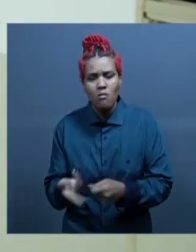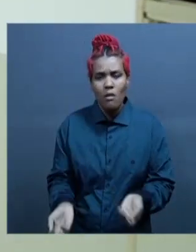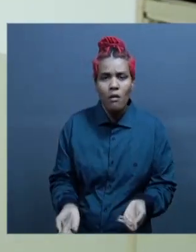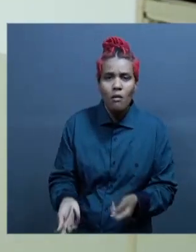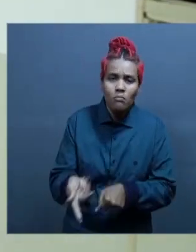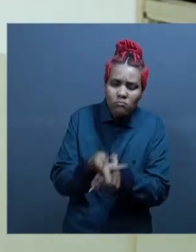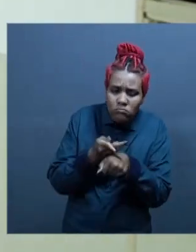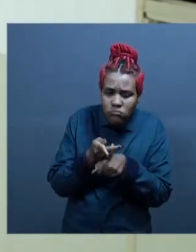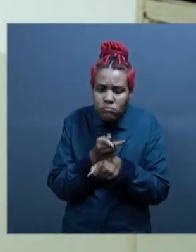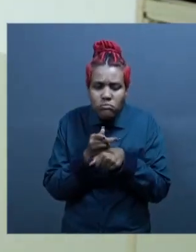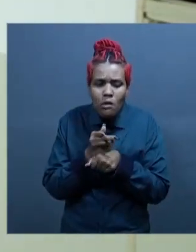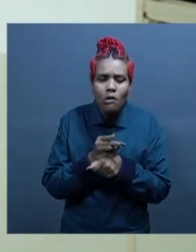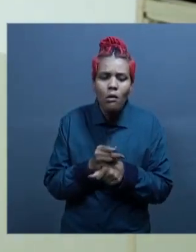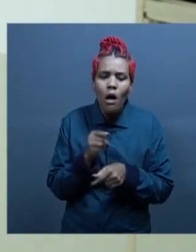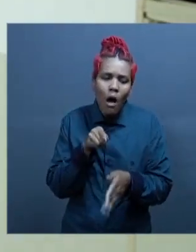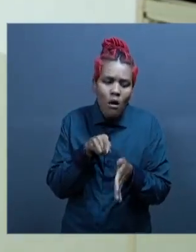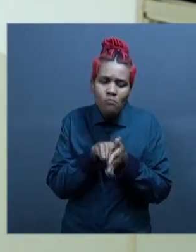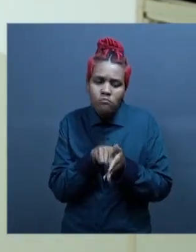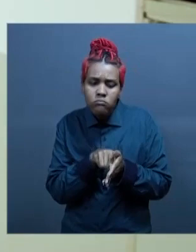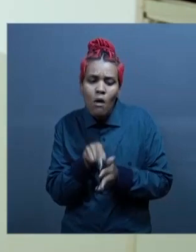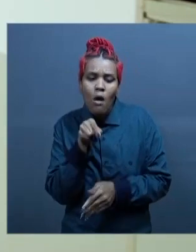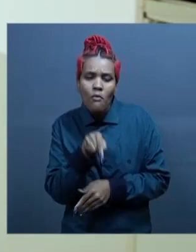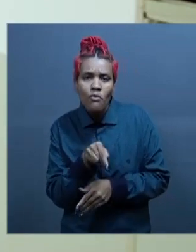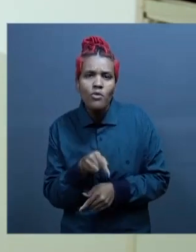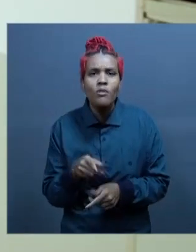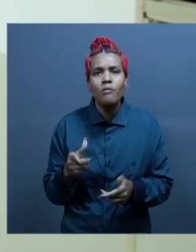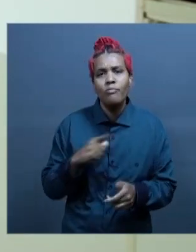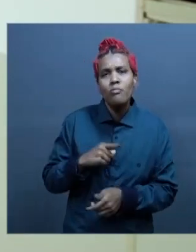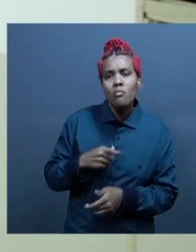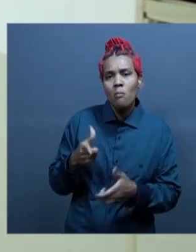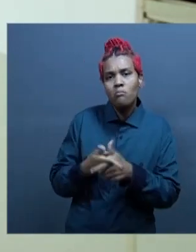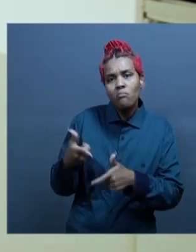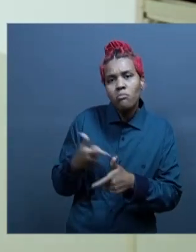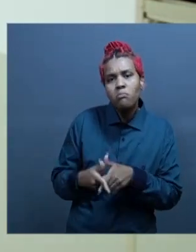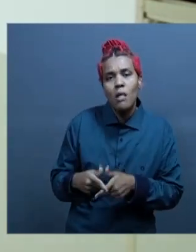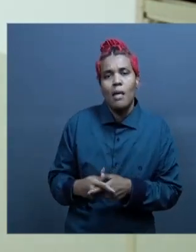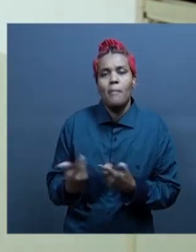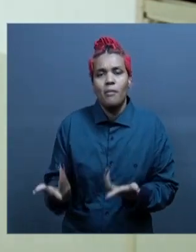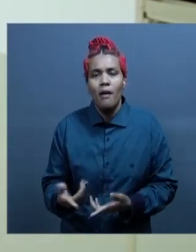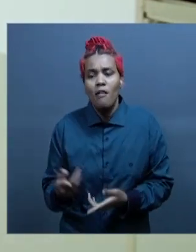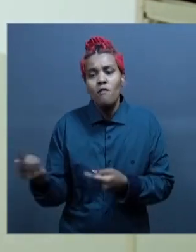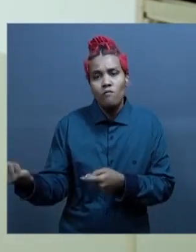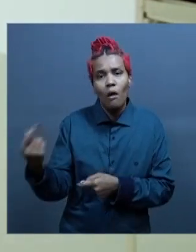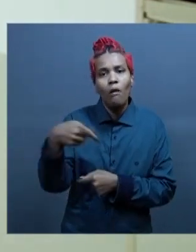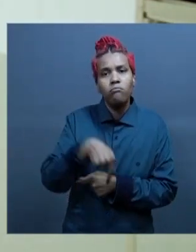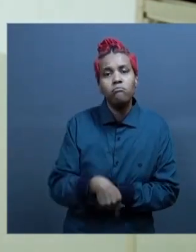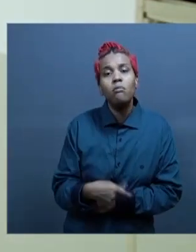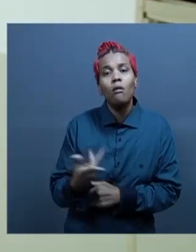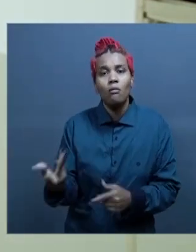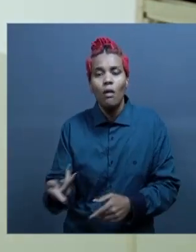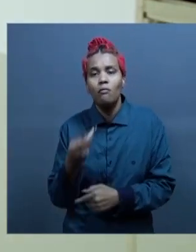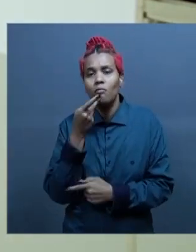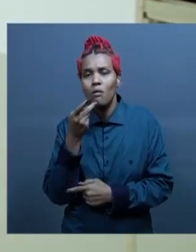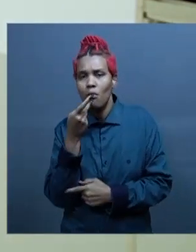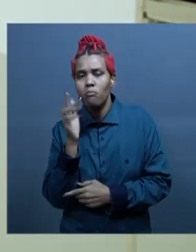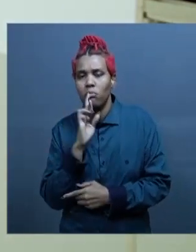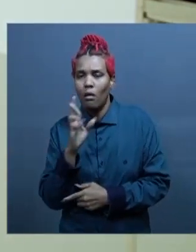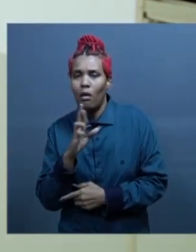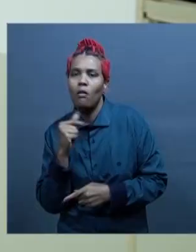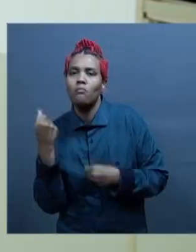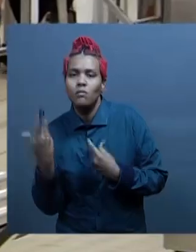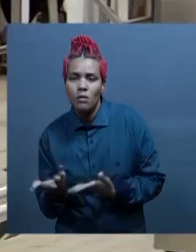são as dificuldades e possam vir aqui trazer pra nós que a idéia é a gente também facilitar a vida deles né essa nossa